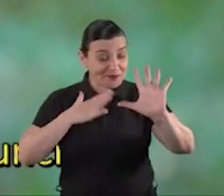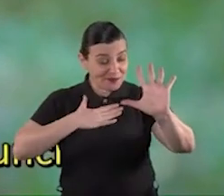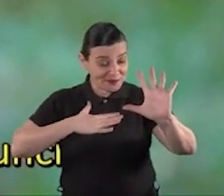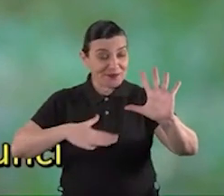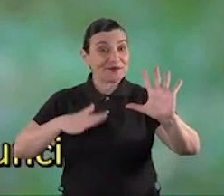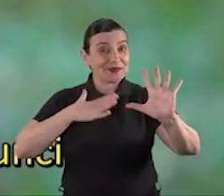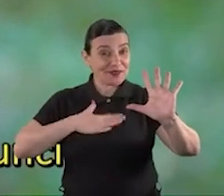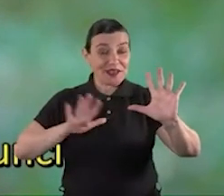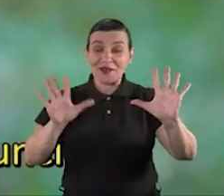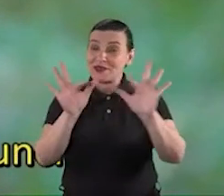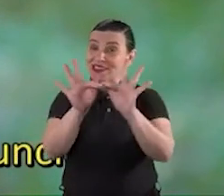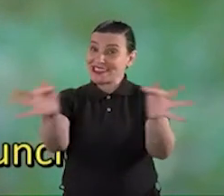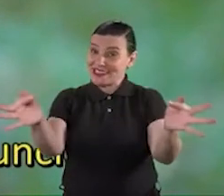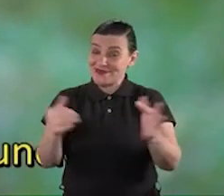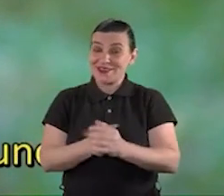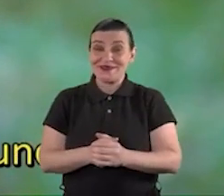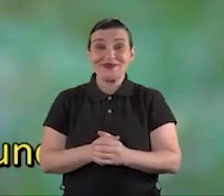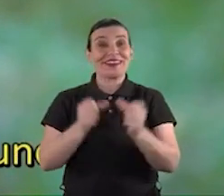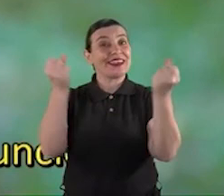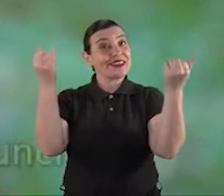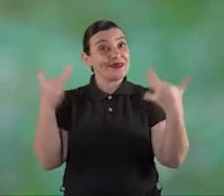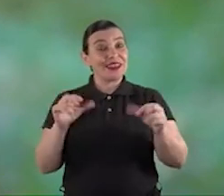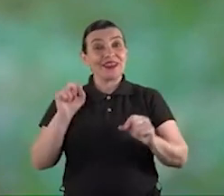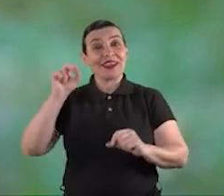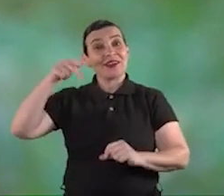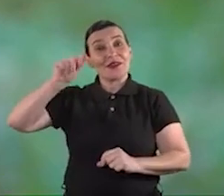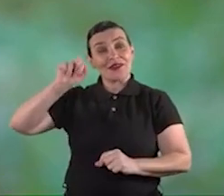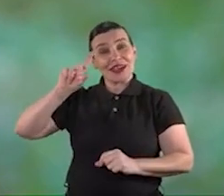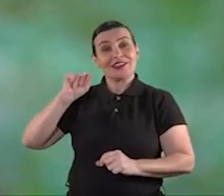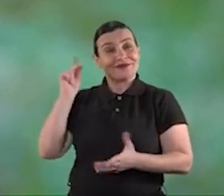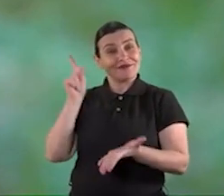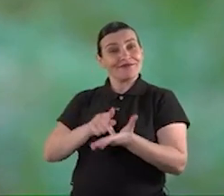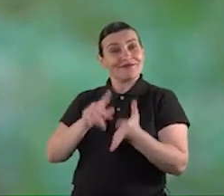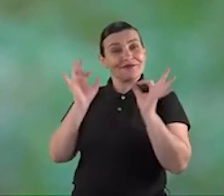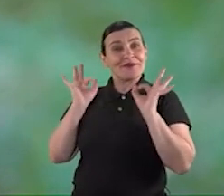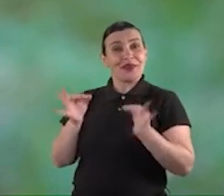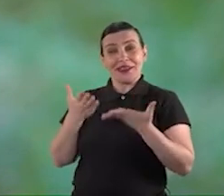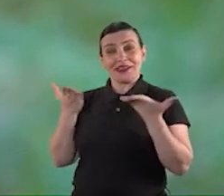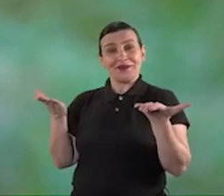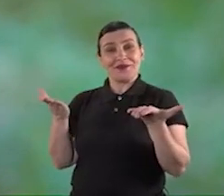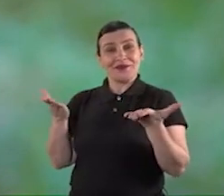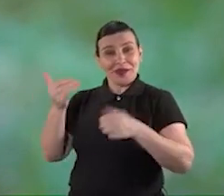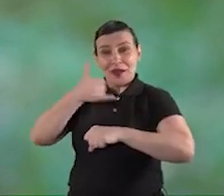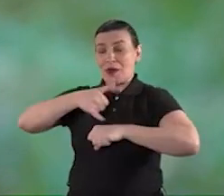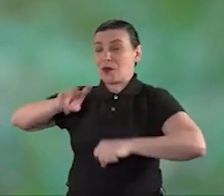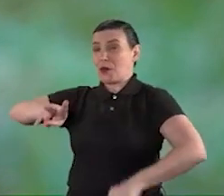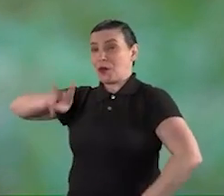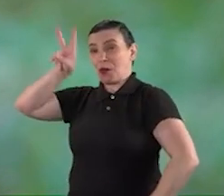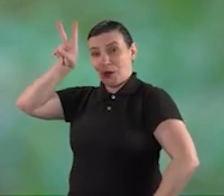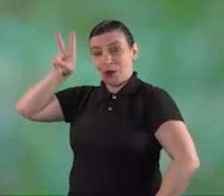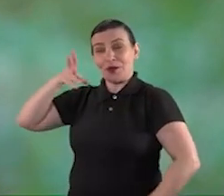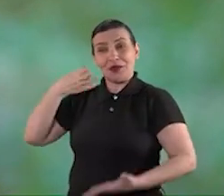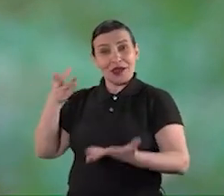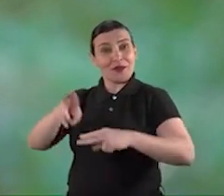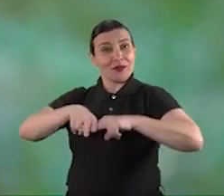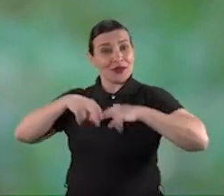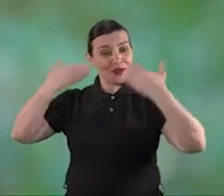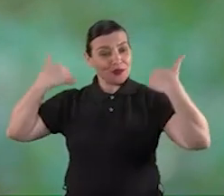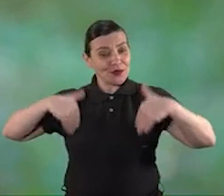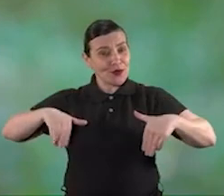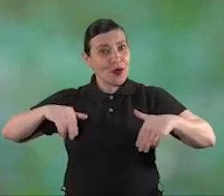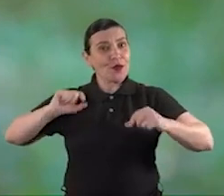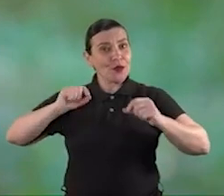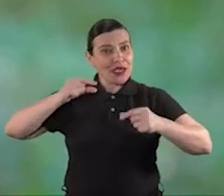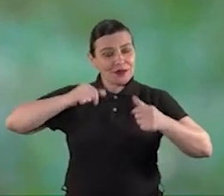me tornar isso muito muito simples o que eu disse é que eu vou usar de realmente funciona ou um Garde é realmente valioso é por causa de como o